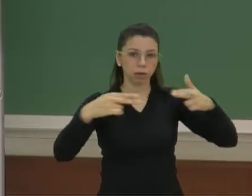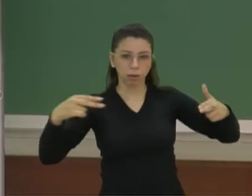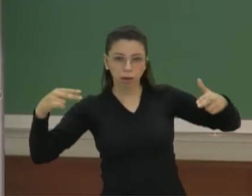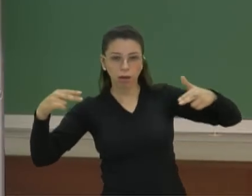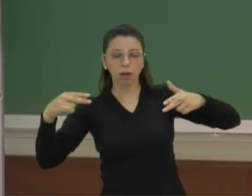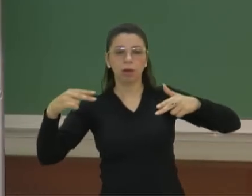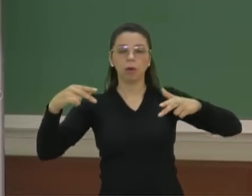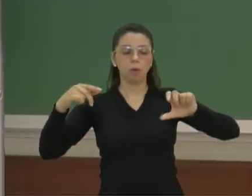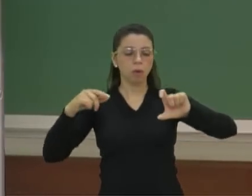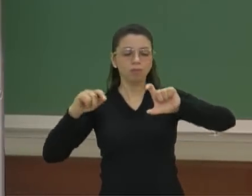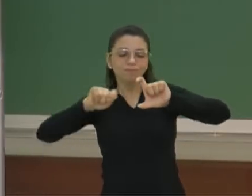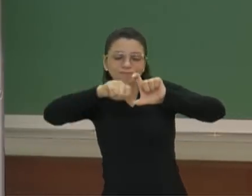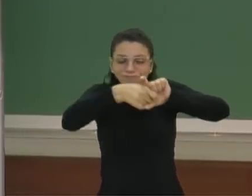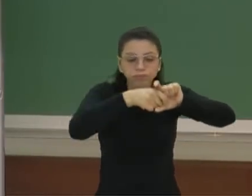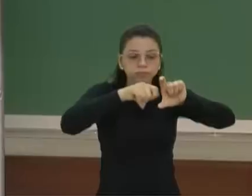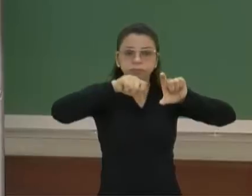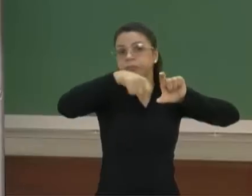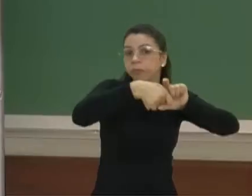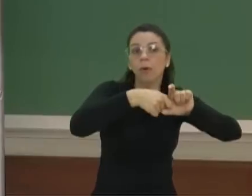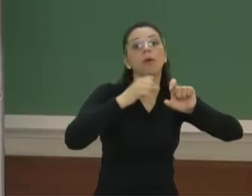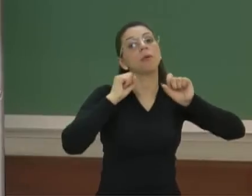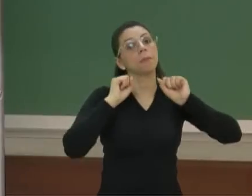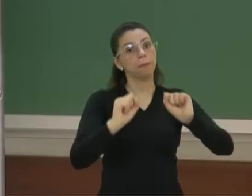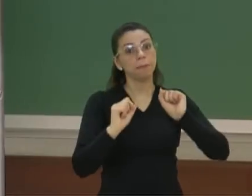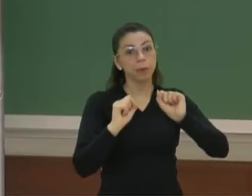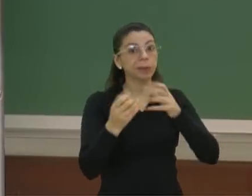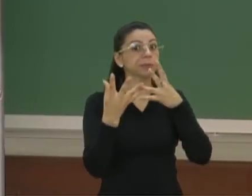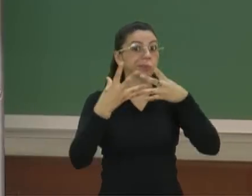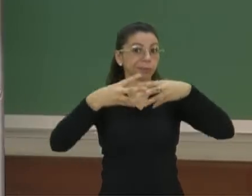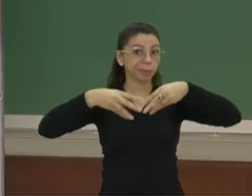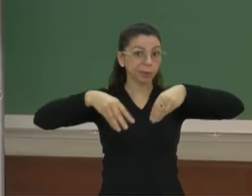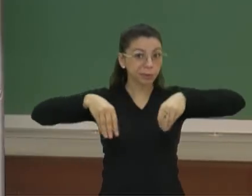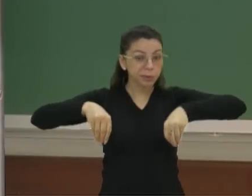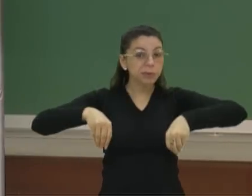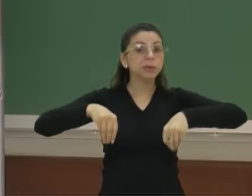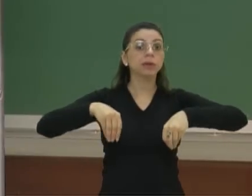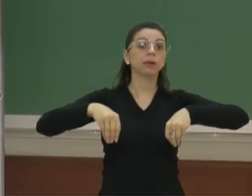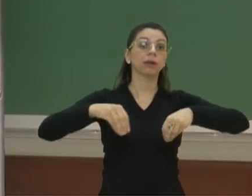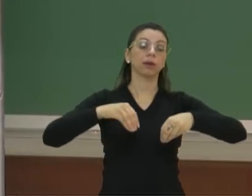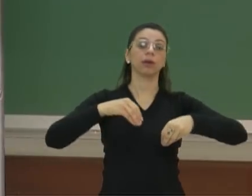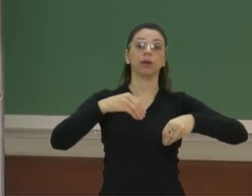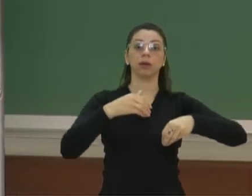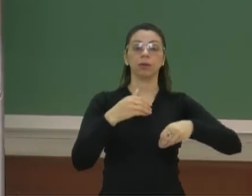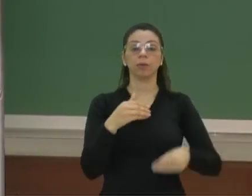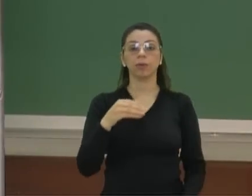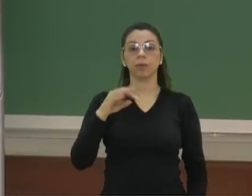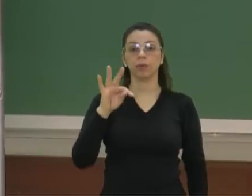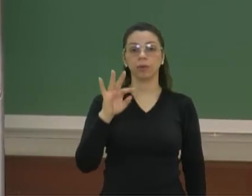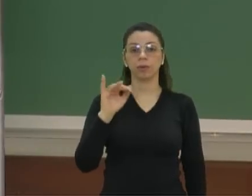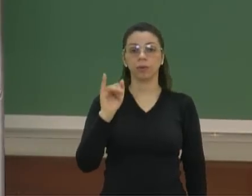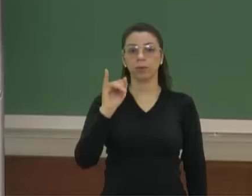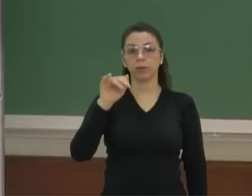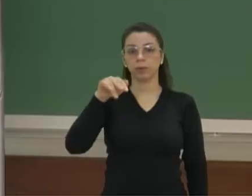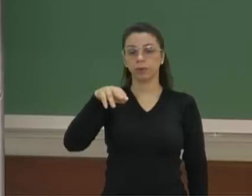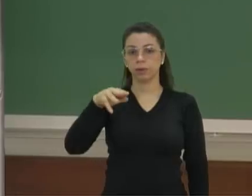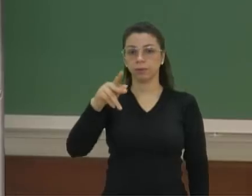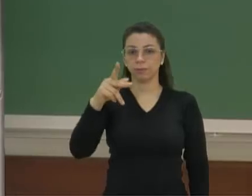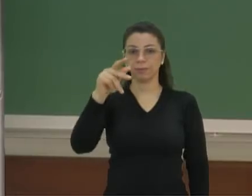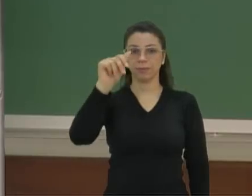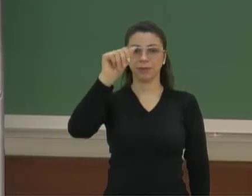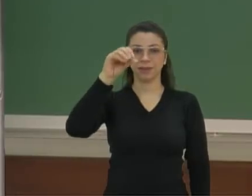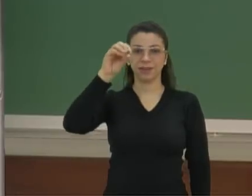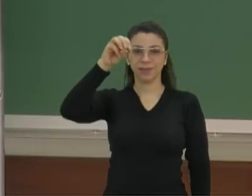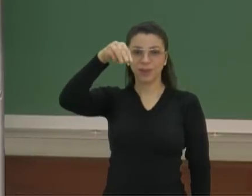com o cotonete, porque a gente pode prejudicar e danificar quem? O tímpano, que é o final do